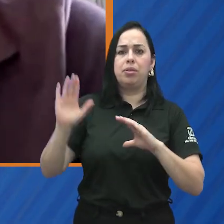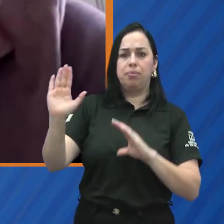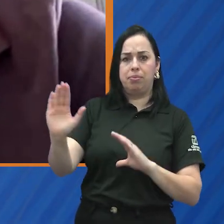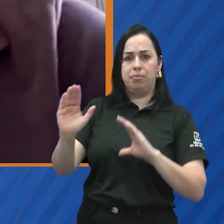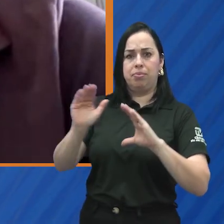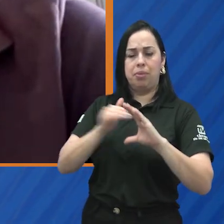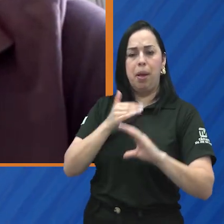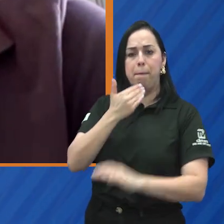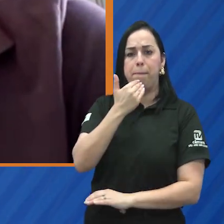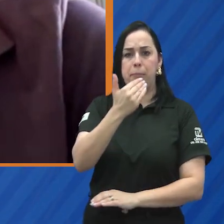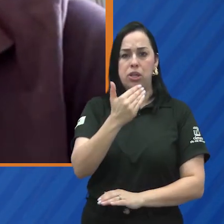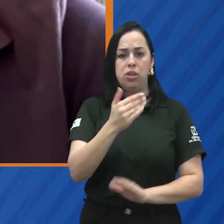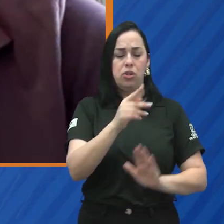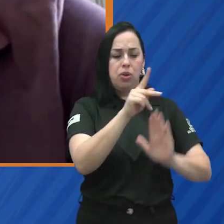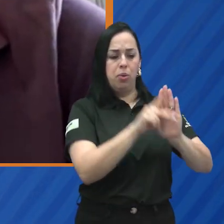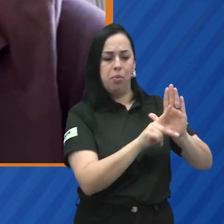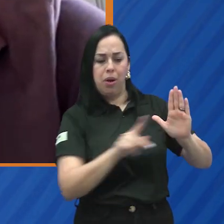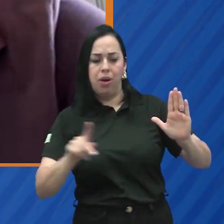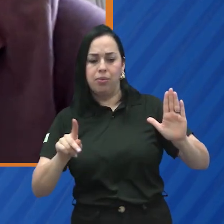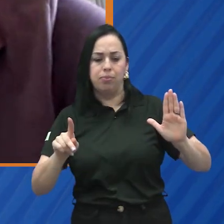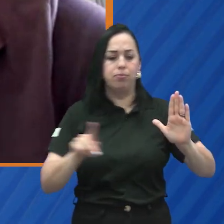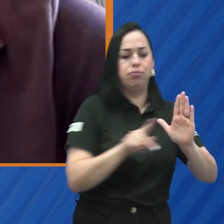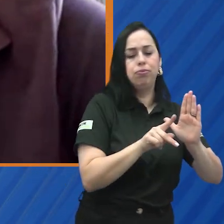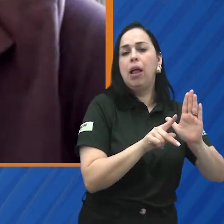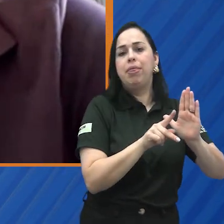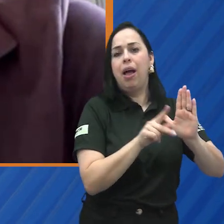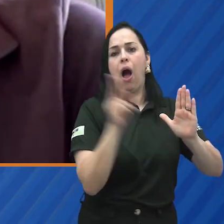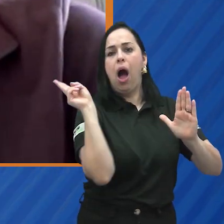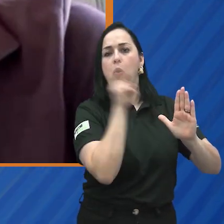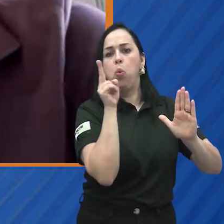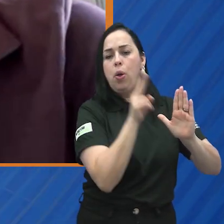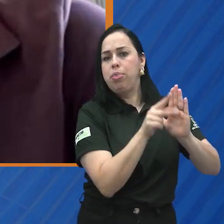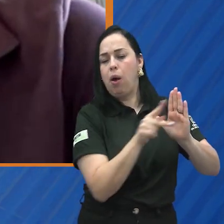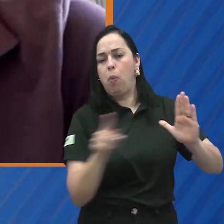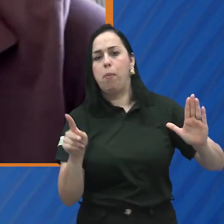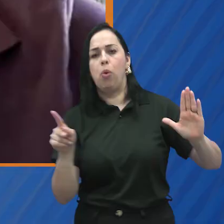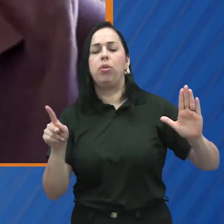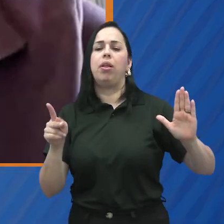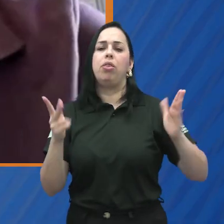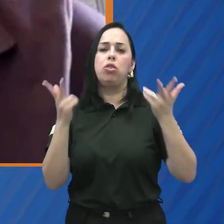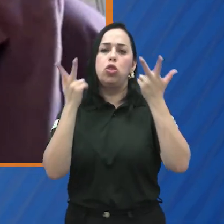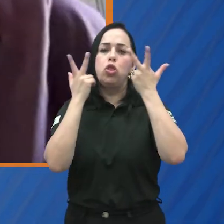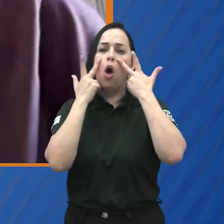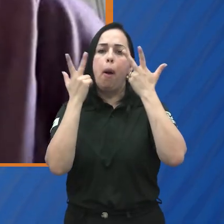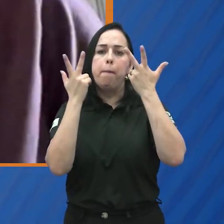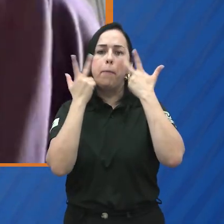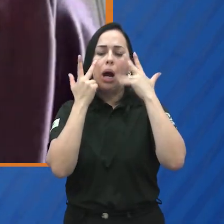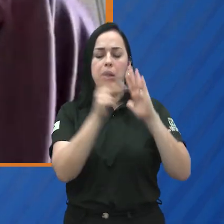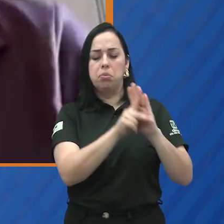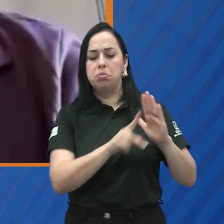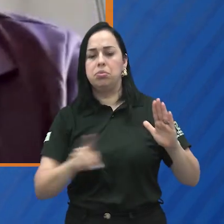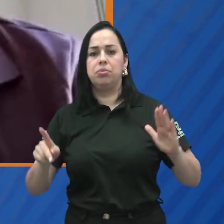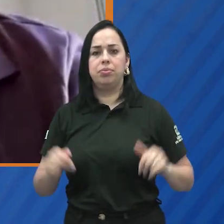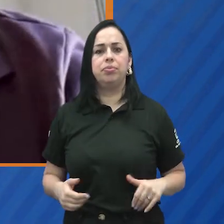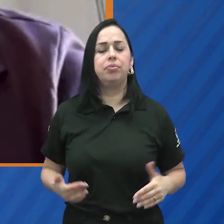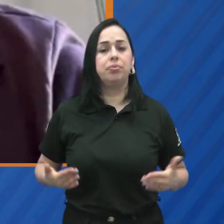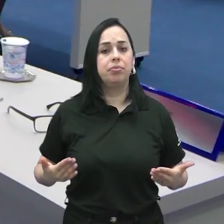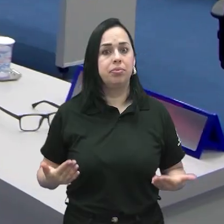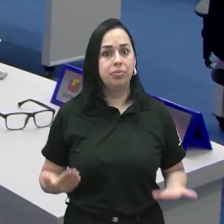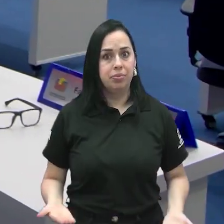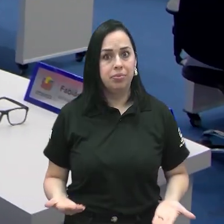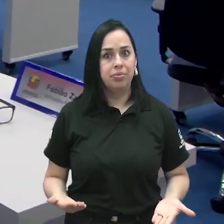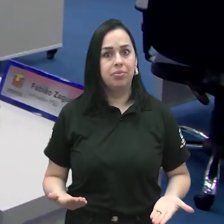mensagem para solicitação de alteração do rito, e o rito deixou de ser rito urgente, passando a ser, então, rito